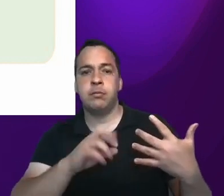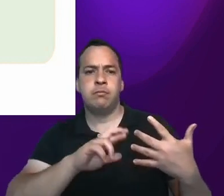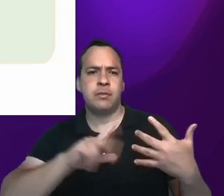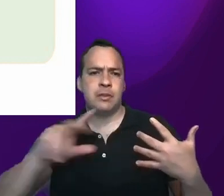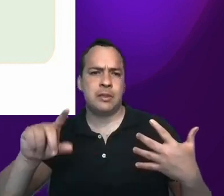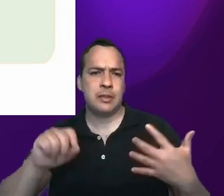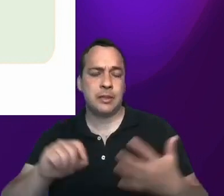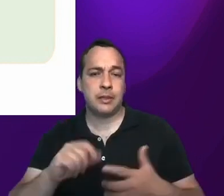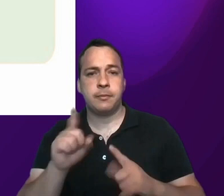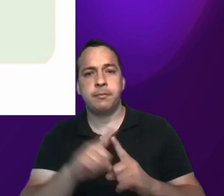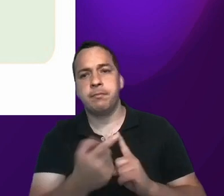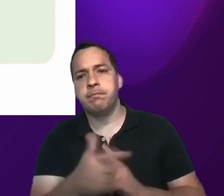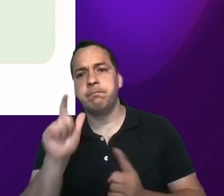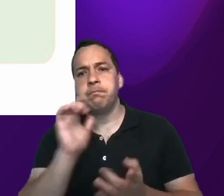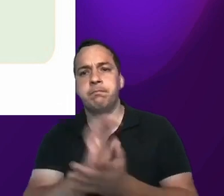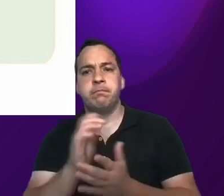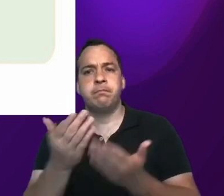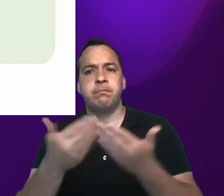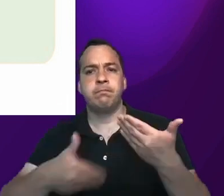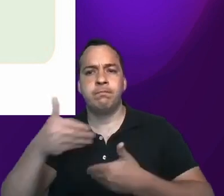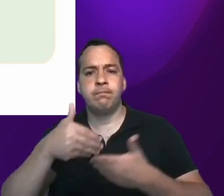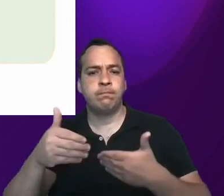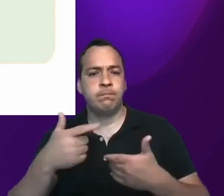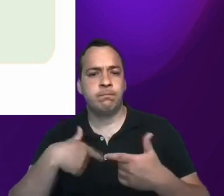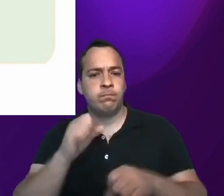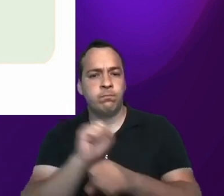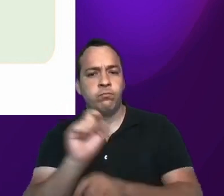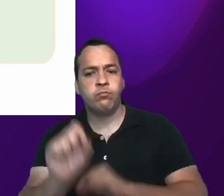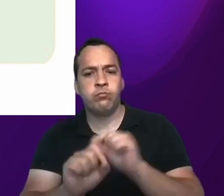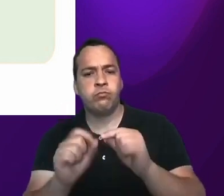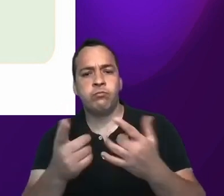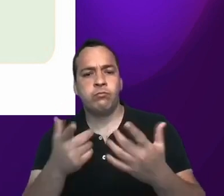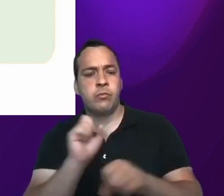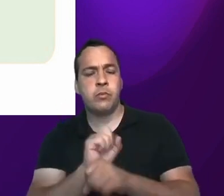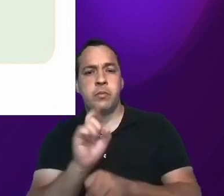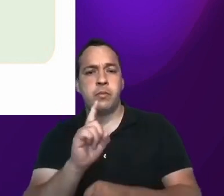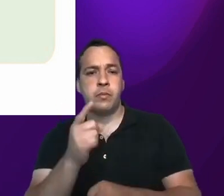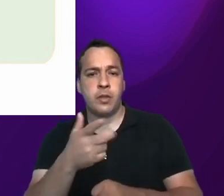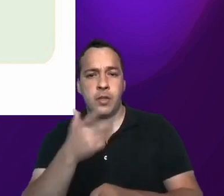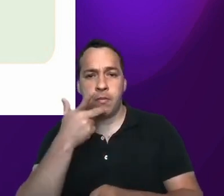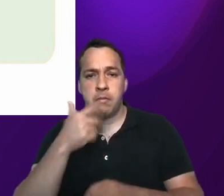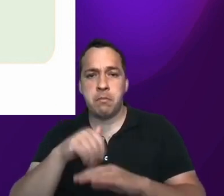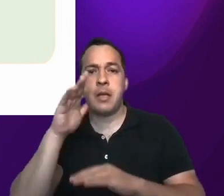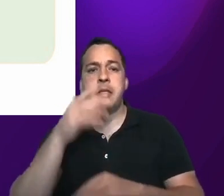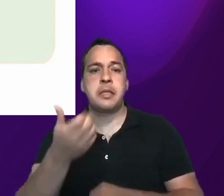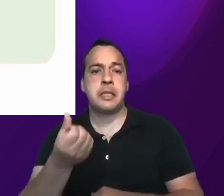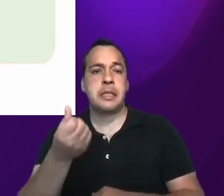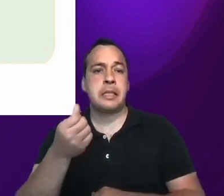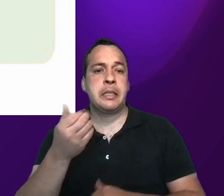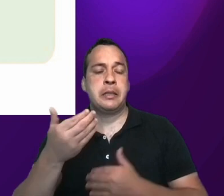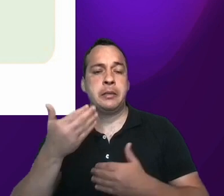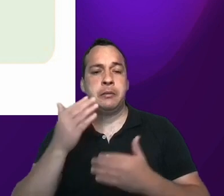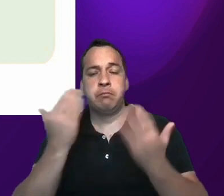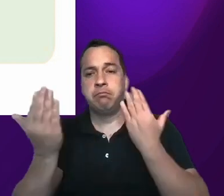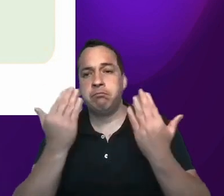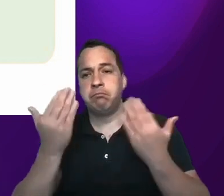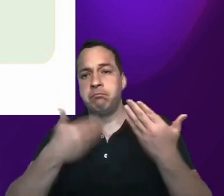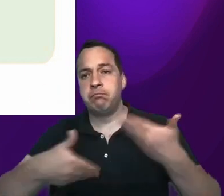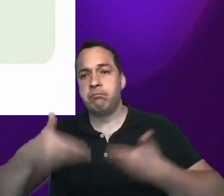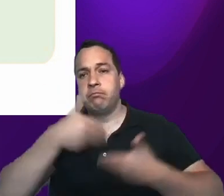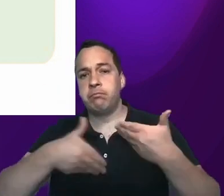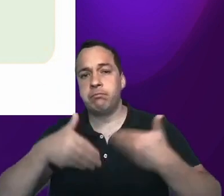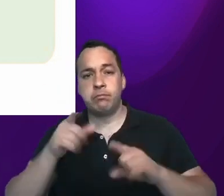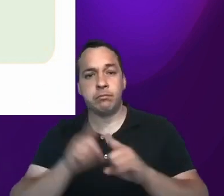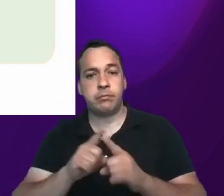e outros pacientes que a gente não esperava que completassem mais que 6 terapias. Cada paciente